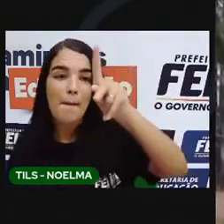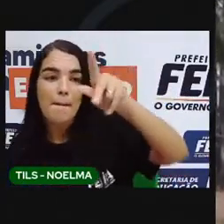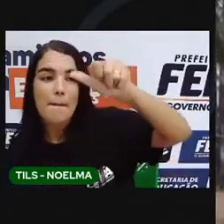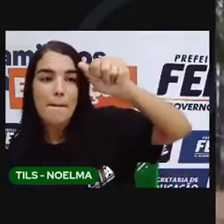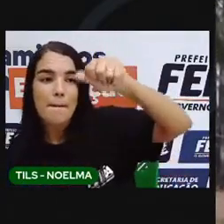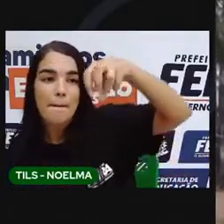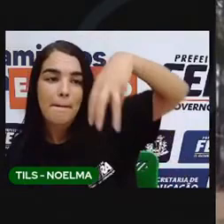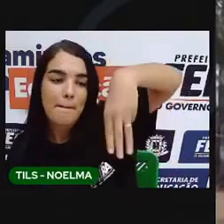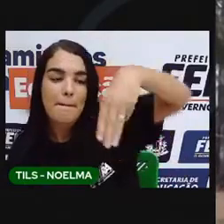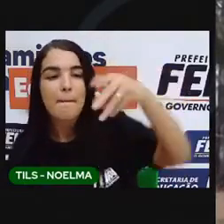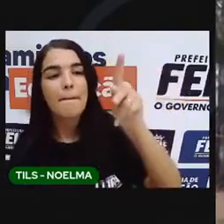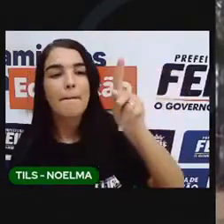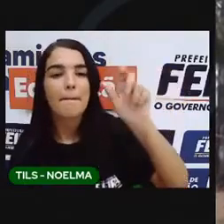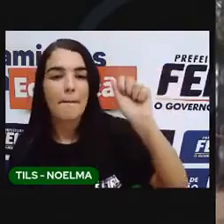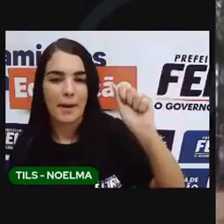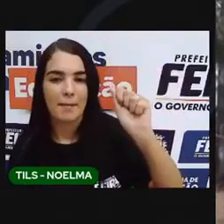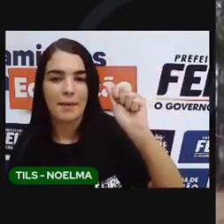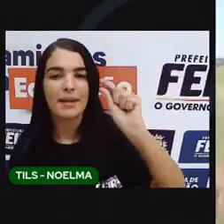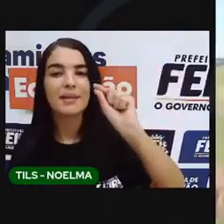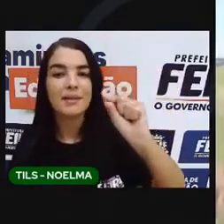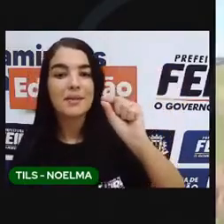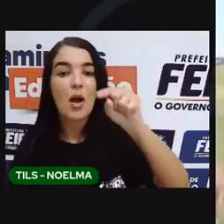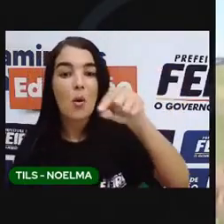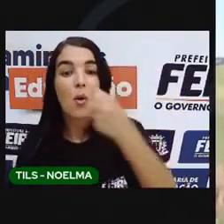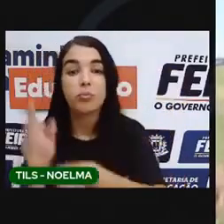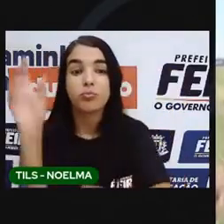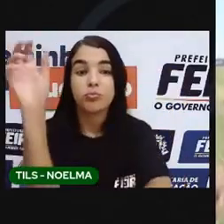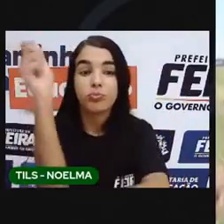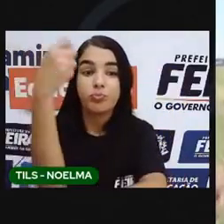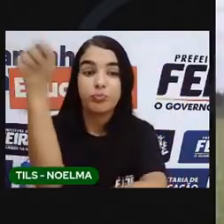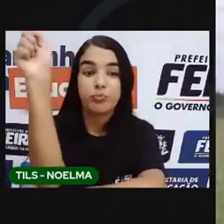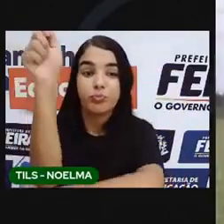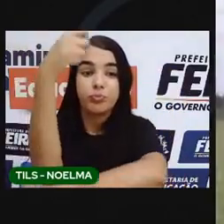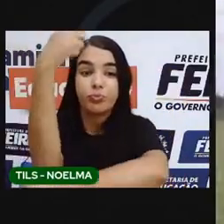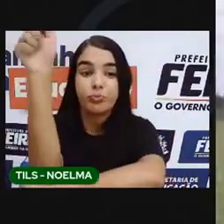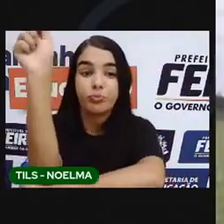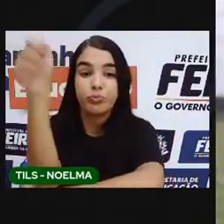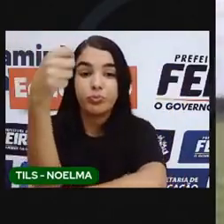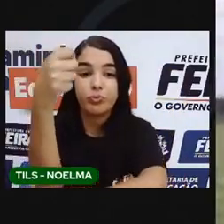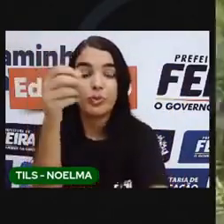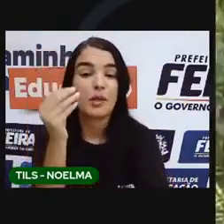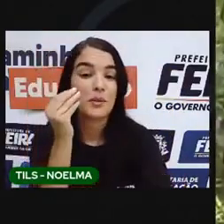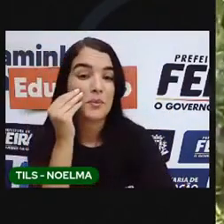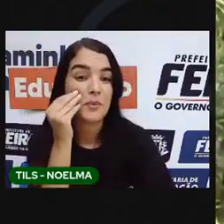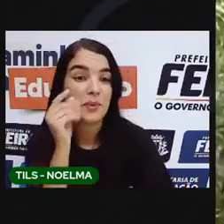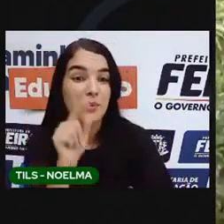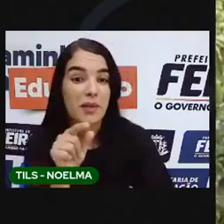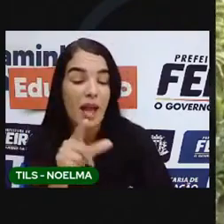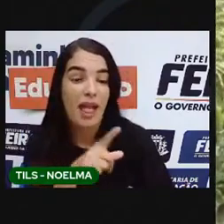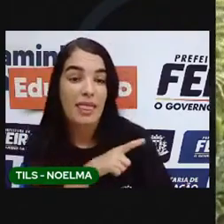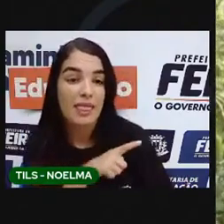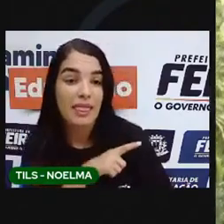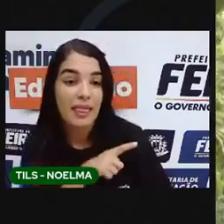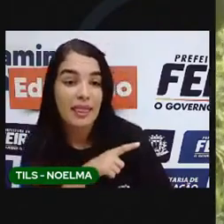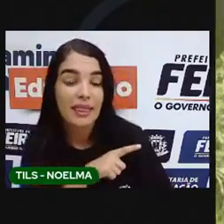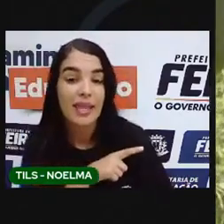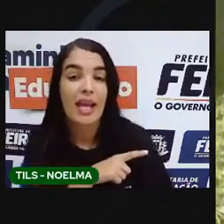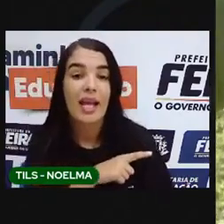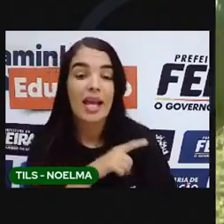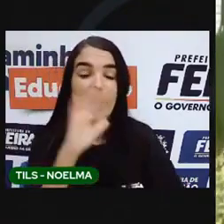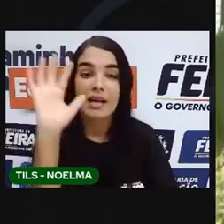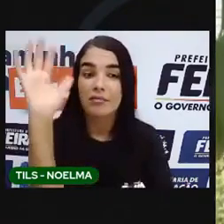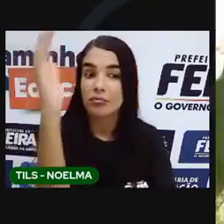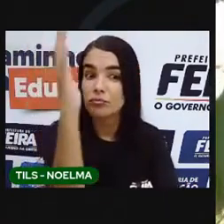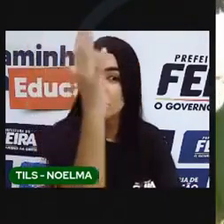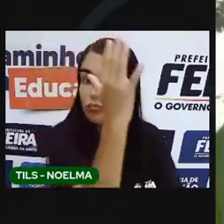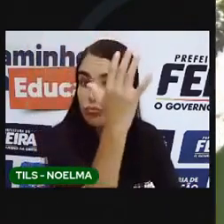Pampa. Esse é o nosso bioma, aqui do Rio Grande do Sul. E ele é caracterizado, principalmente, por ser formado por uma vegetação herbácea